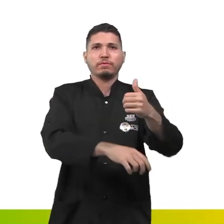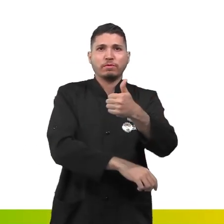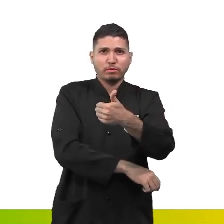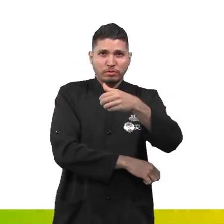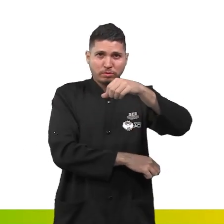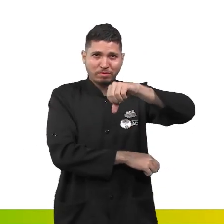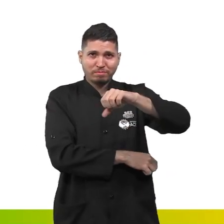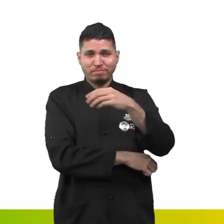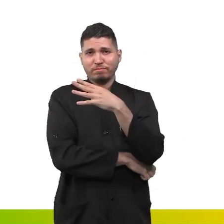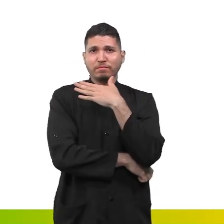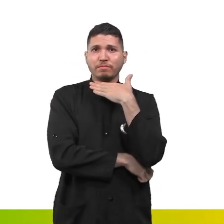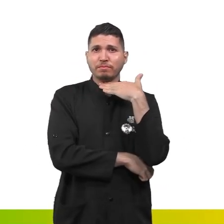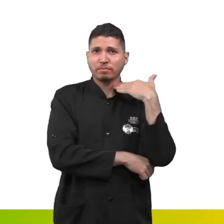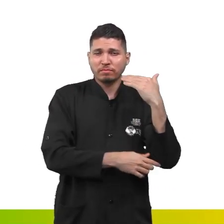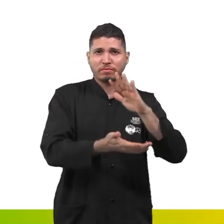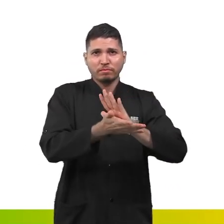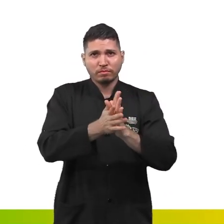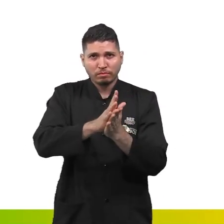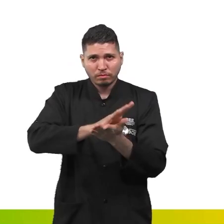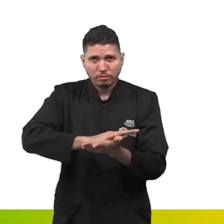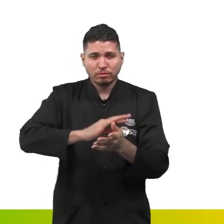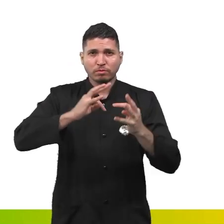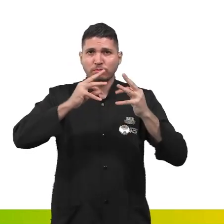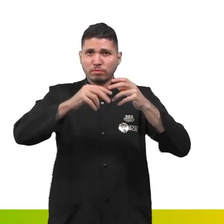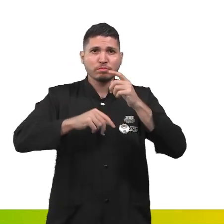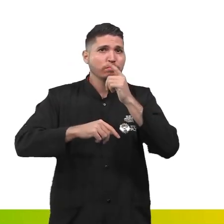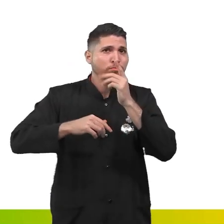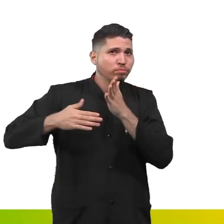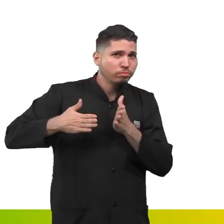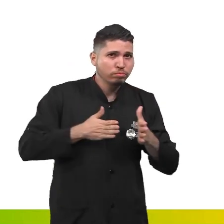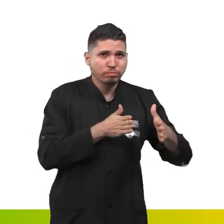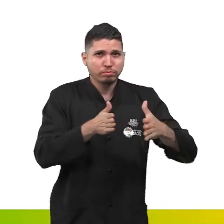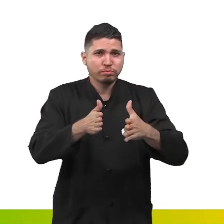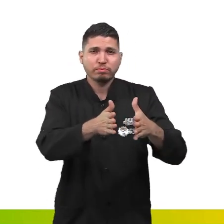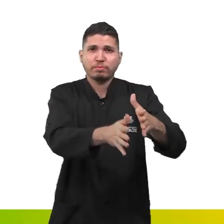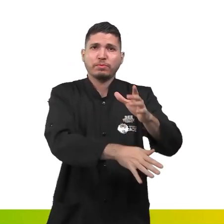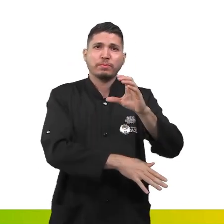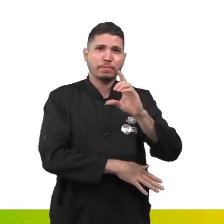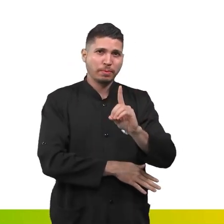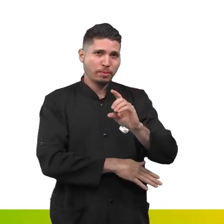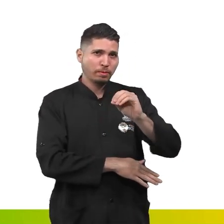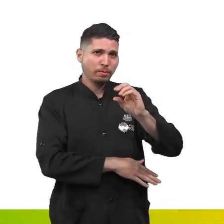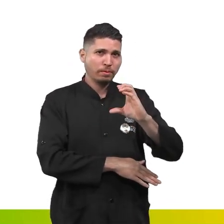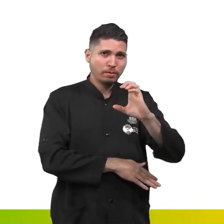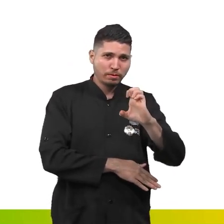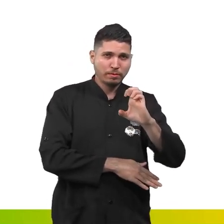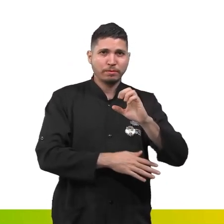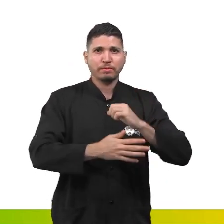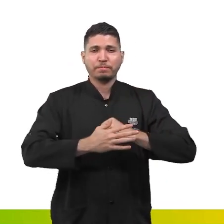e a destruição de toda a bacia do Rio Doce, porque toda